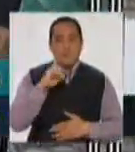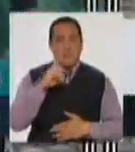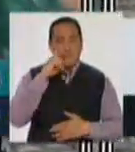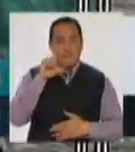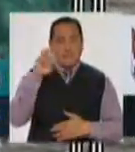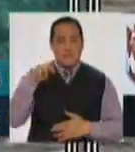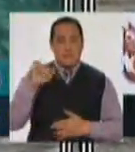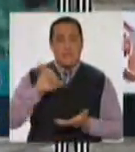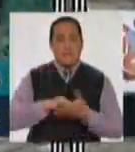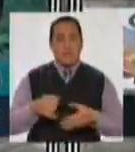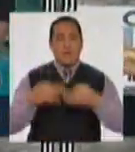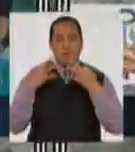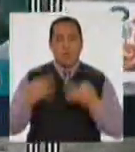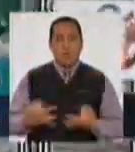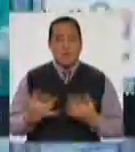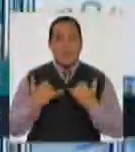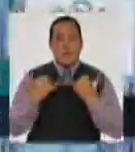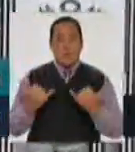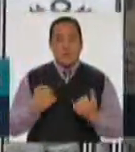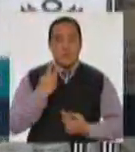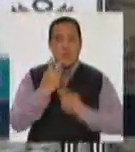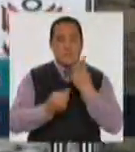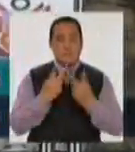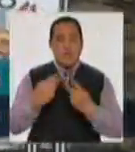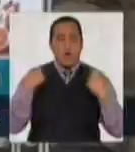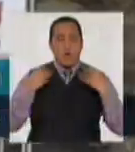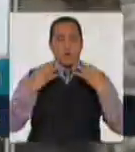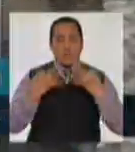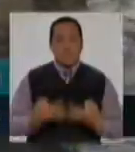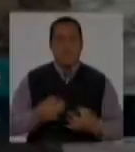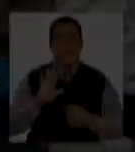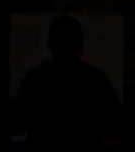Rousseff, quien cumple una visita oficial aquí a nuestro país.